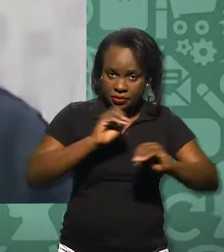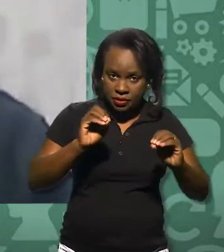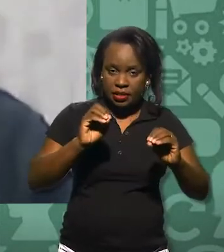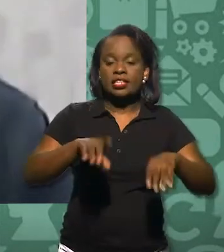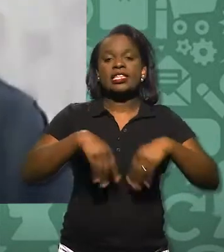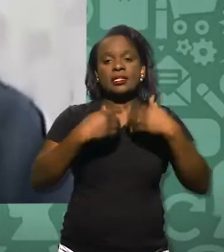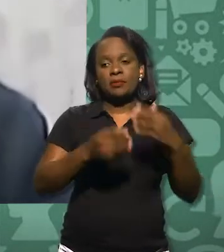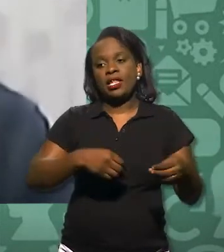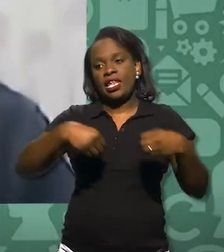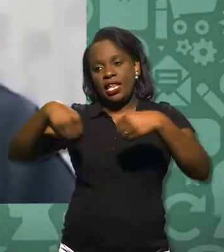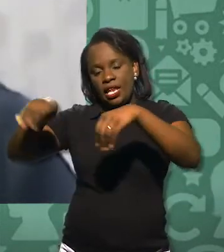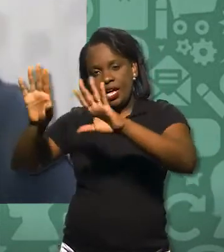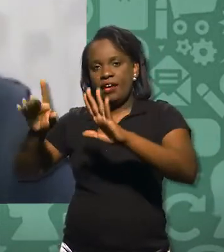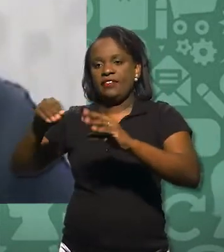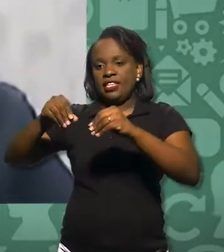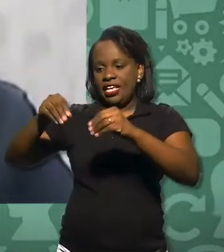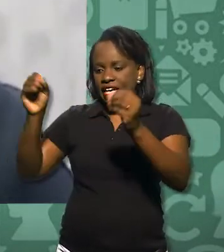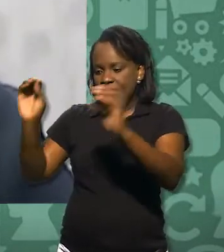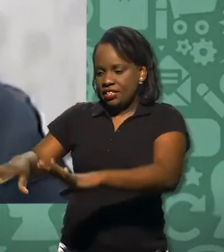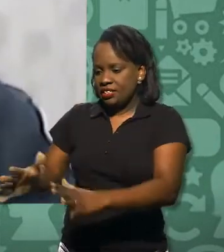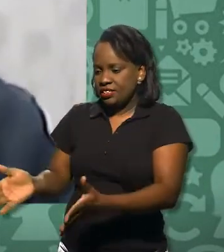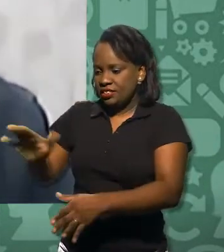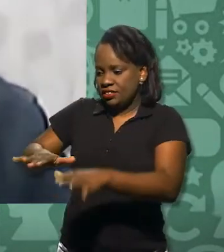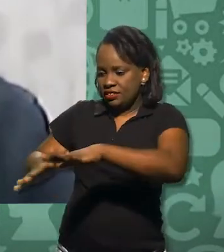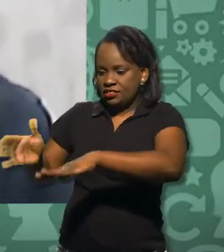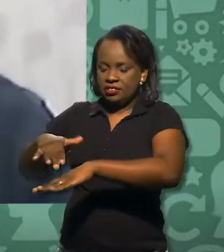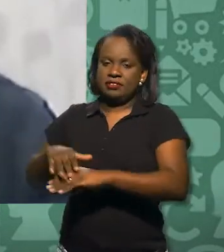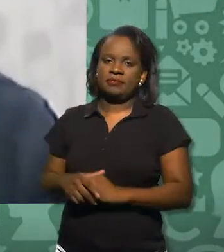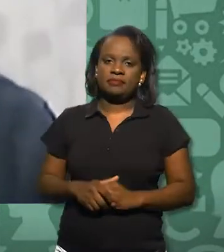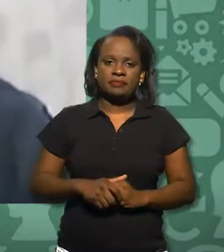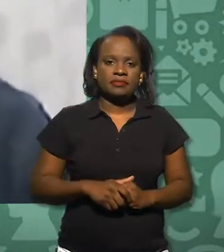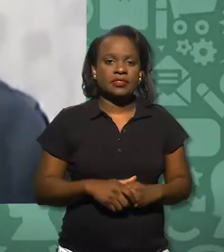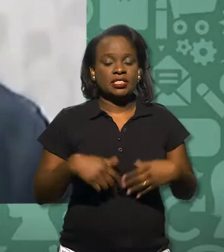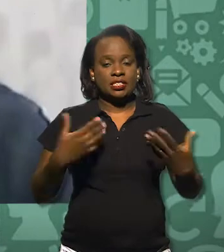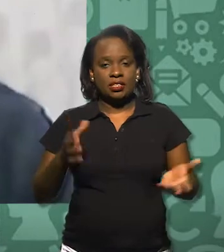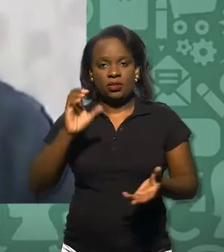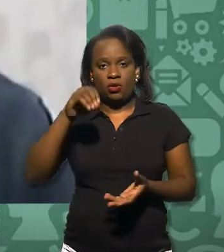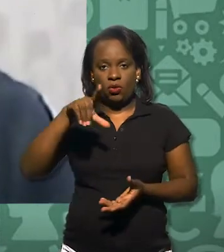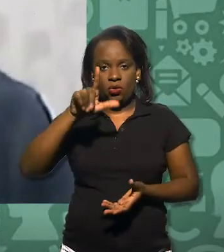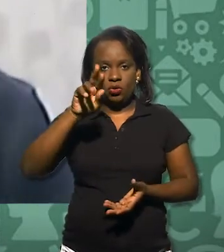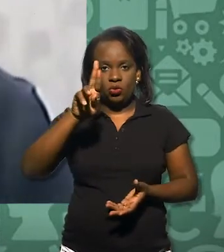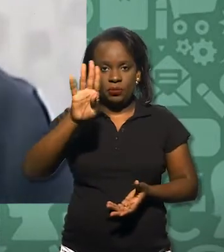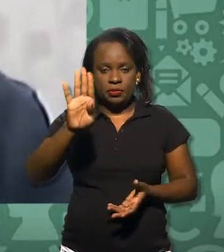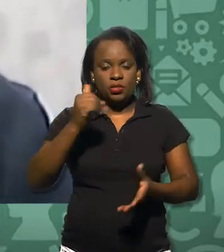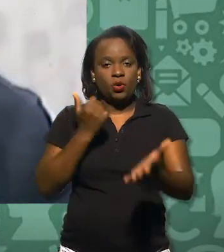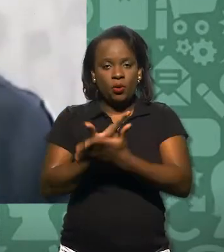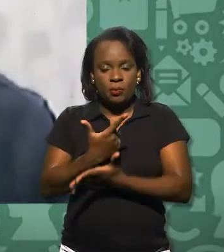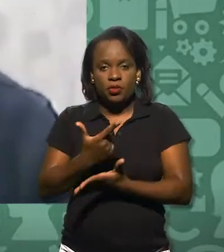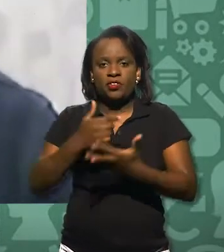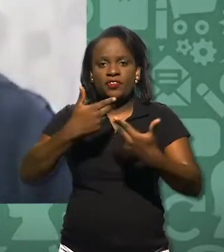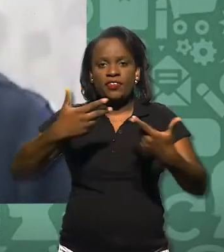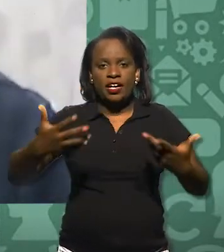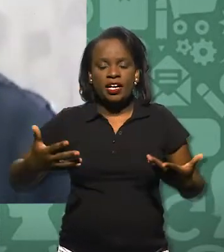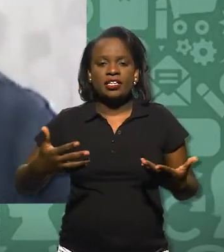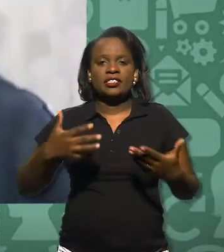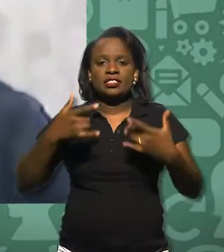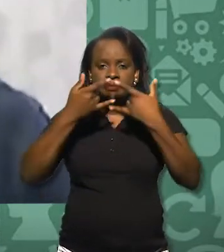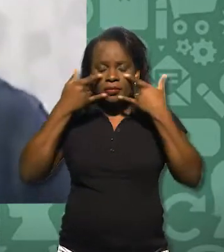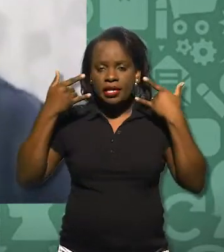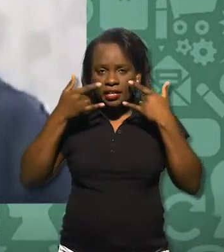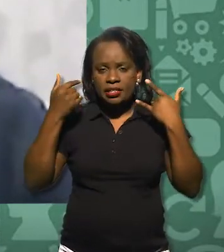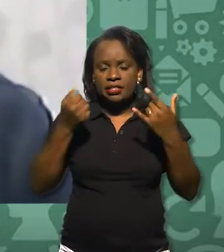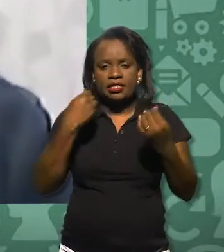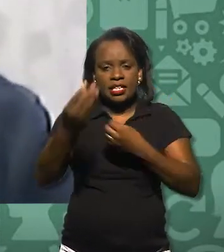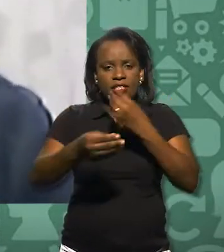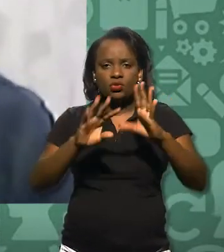é levado, então, para o aterro sanitário. Então, a Conlurb adquiriu, né, diversas máscaras para